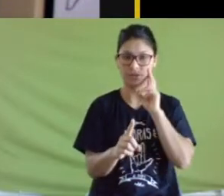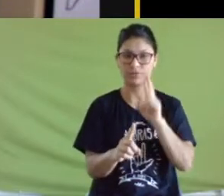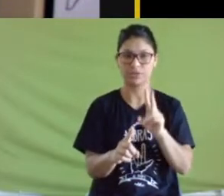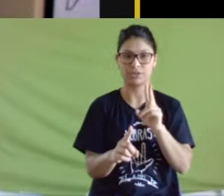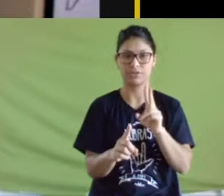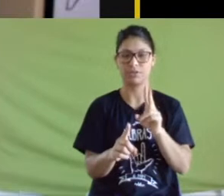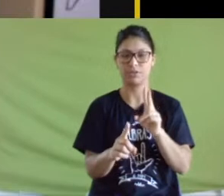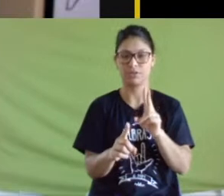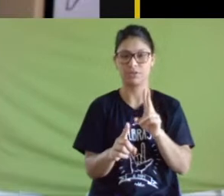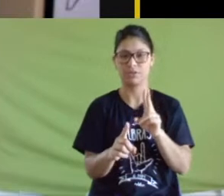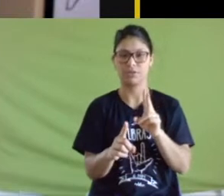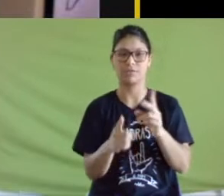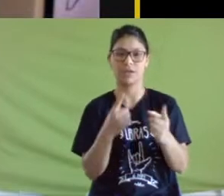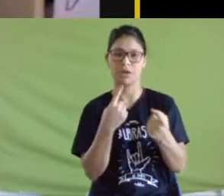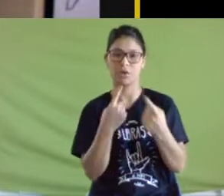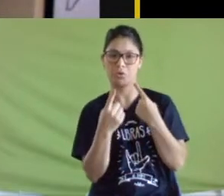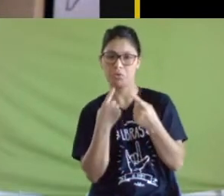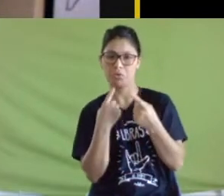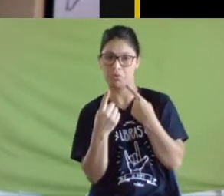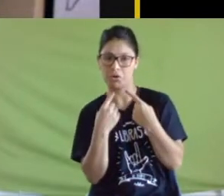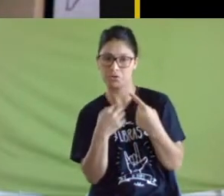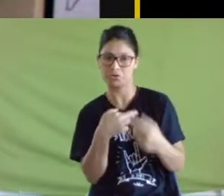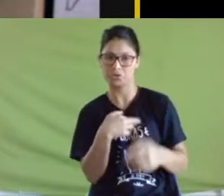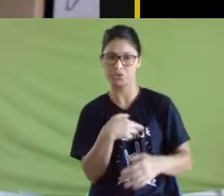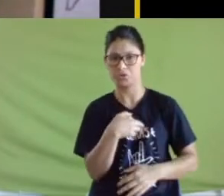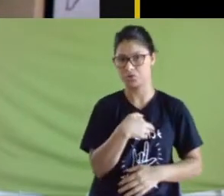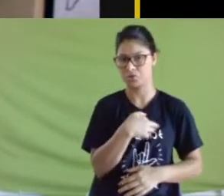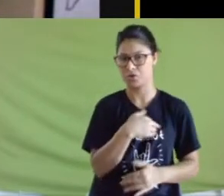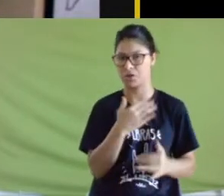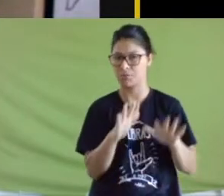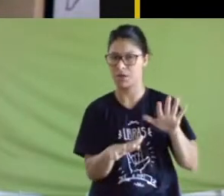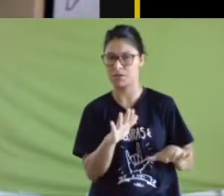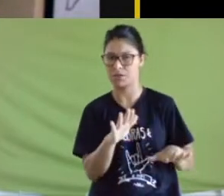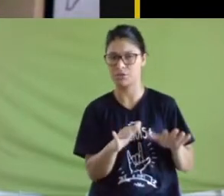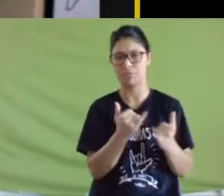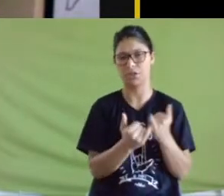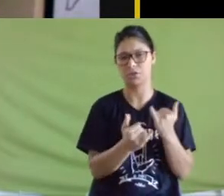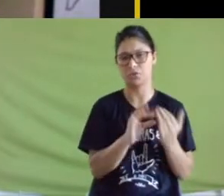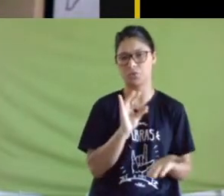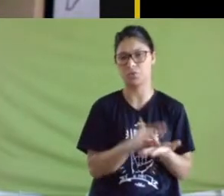o romantismo fica mais ou menos original. É.